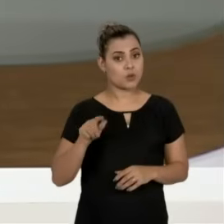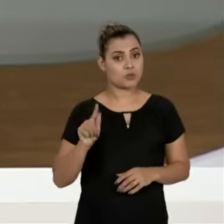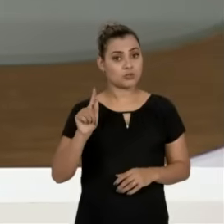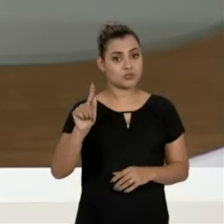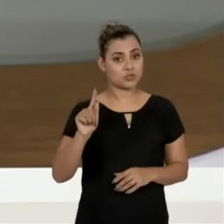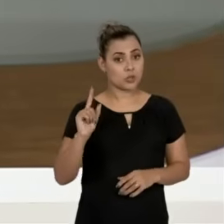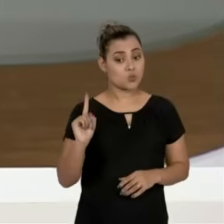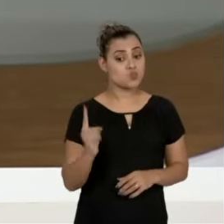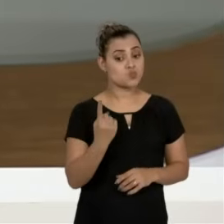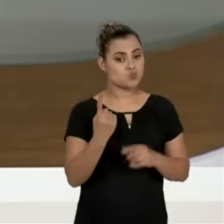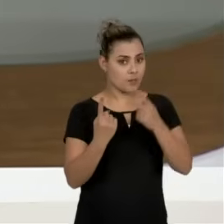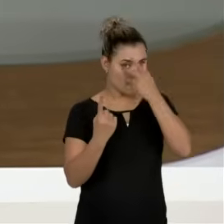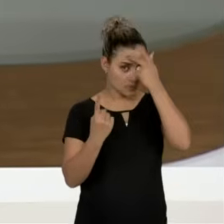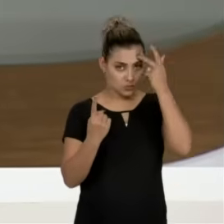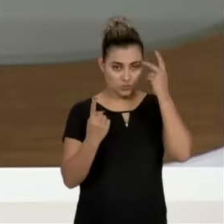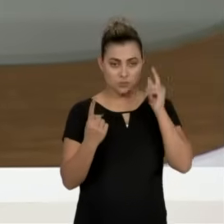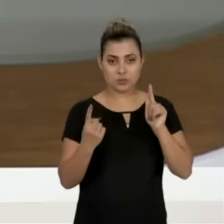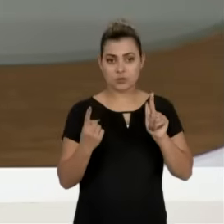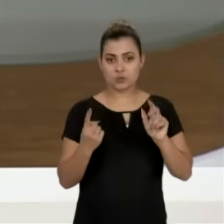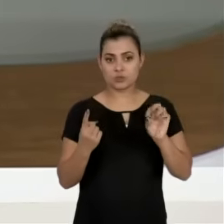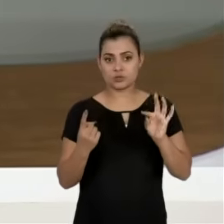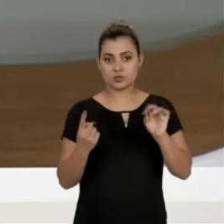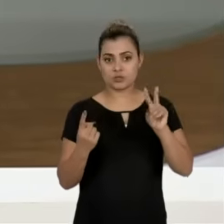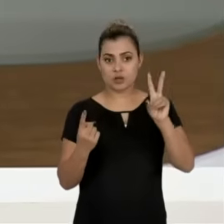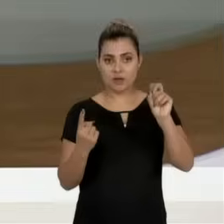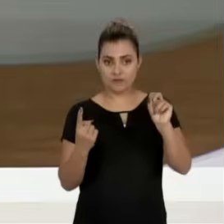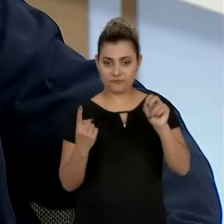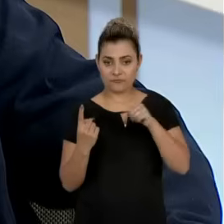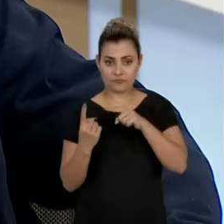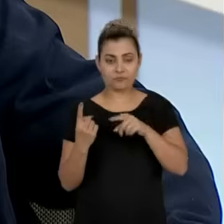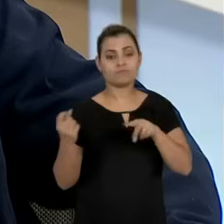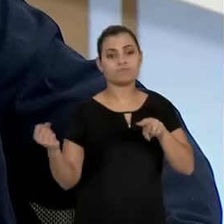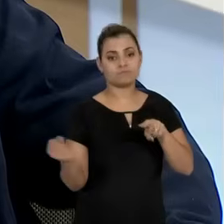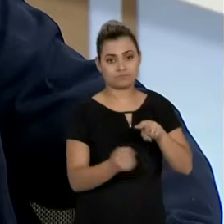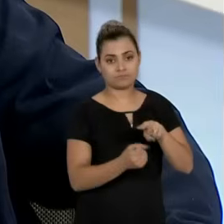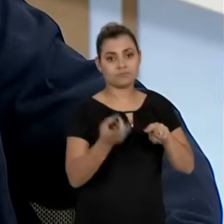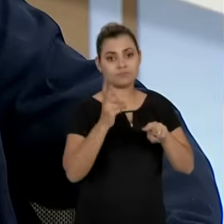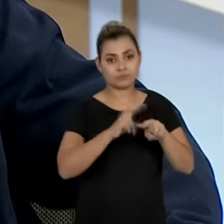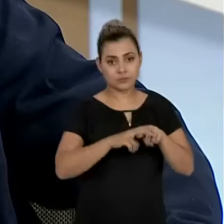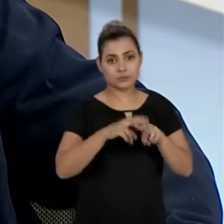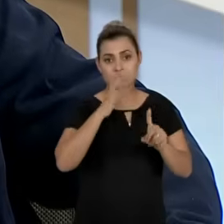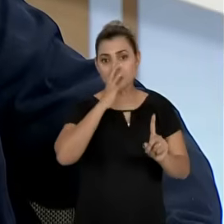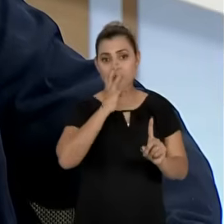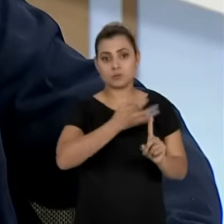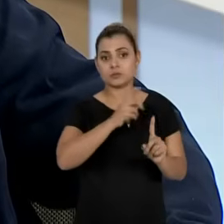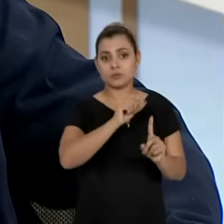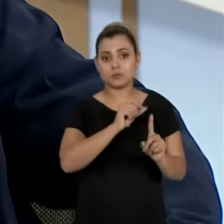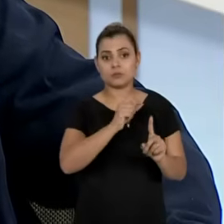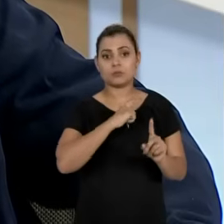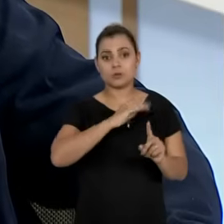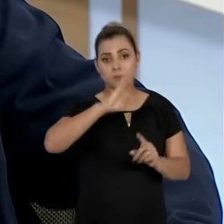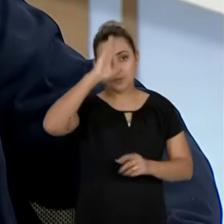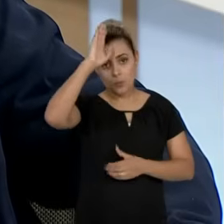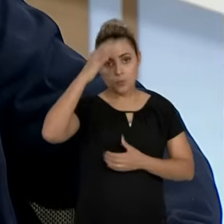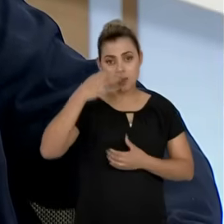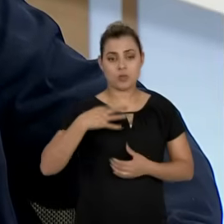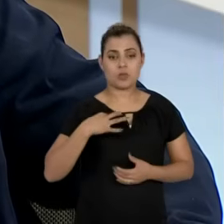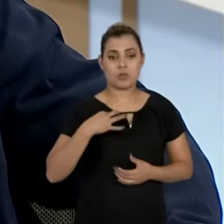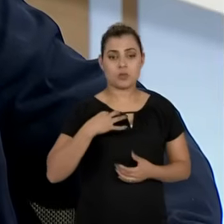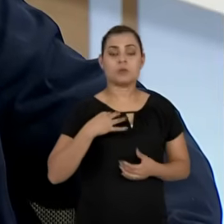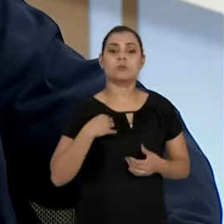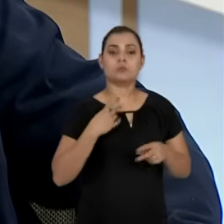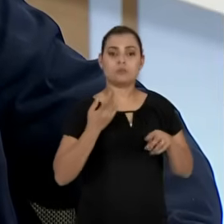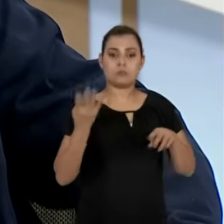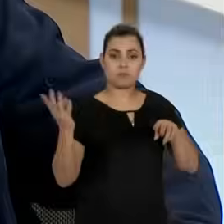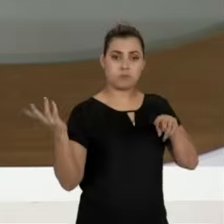Saúde e Alegria, o Gustavo de Almeida Fernandes, foi preso, acusado aí de ser um dos brigadistas que